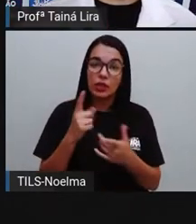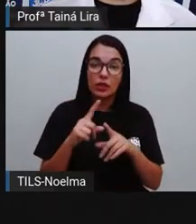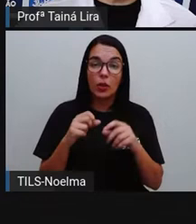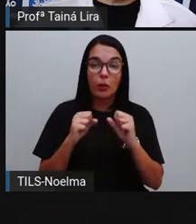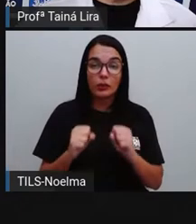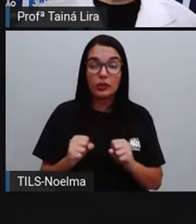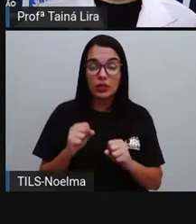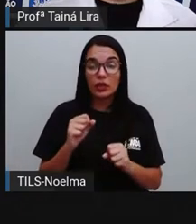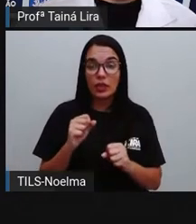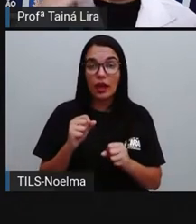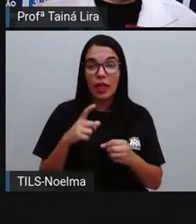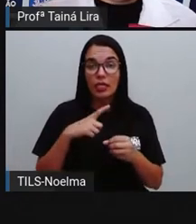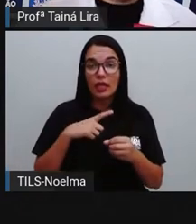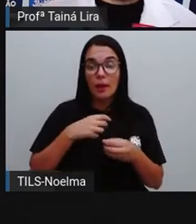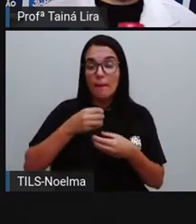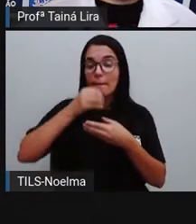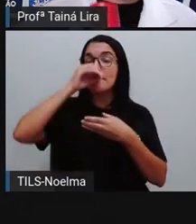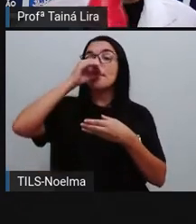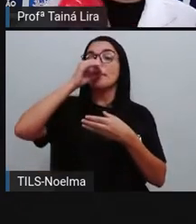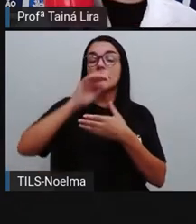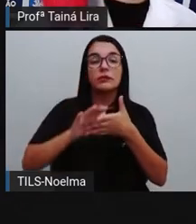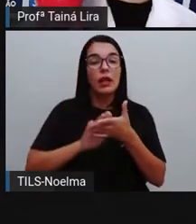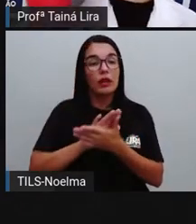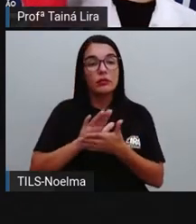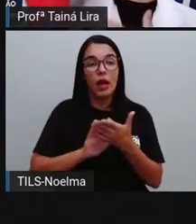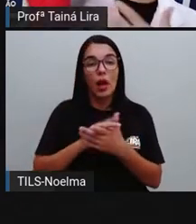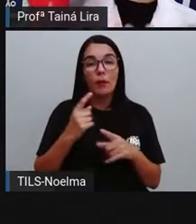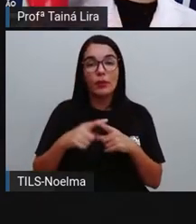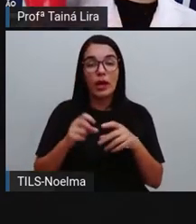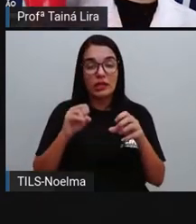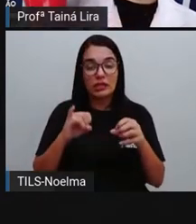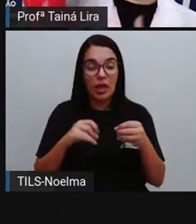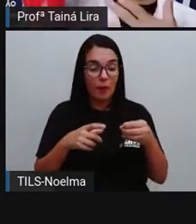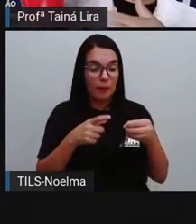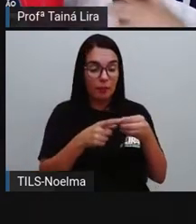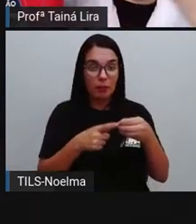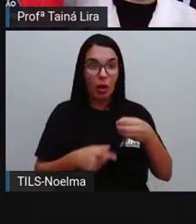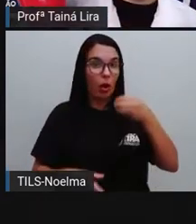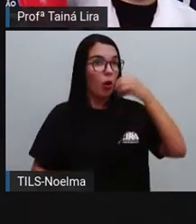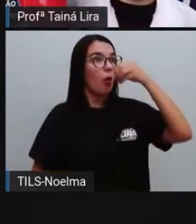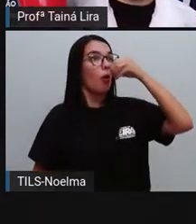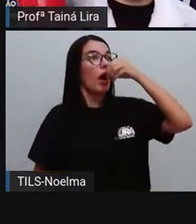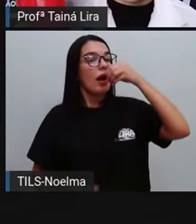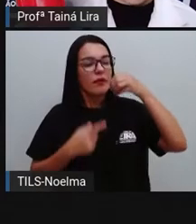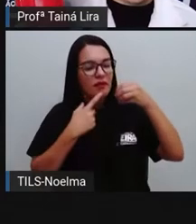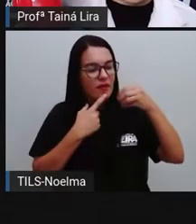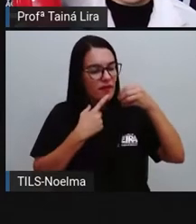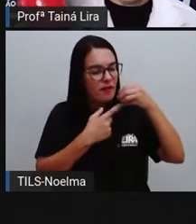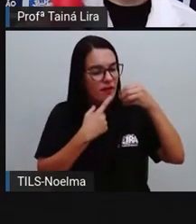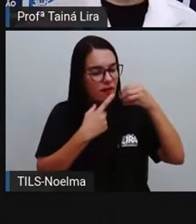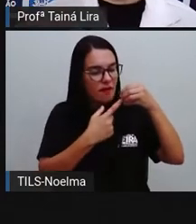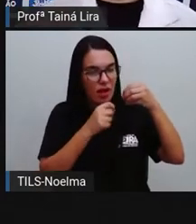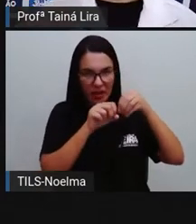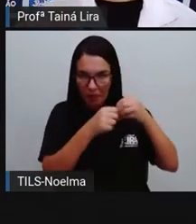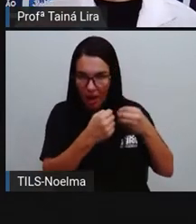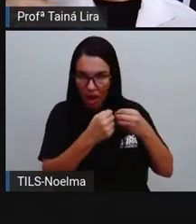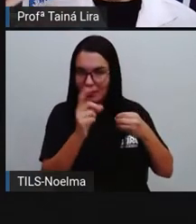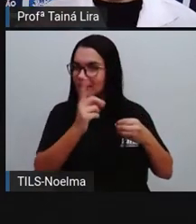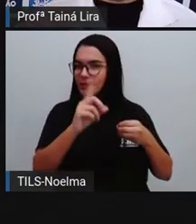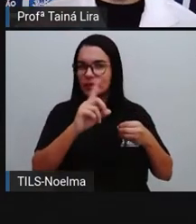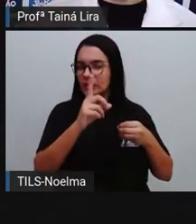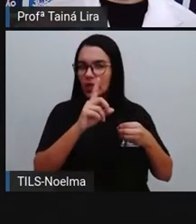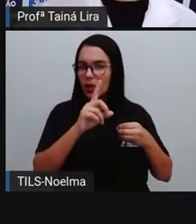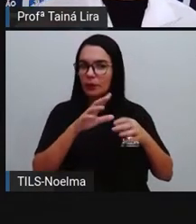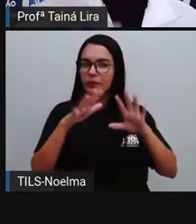não poderia nem beber nada anotação né que era só colocar aqui se a gente fala qualquer coisa tá Seria quebrar Então